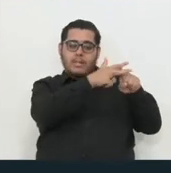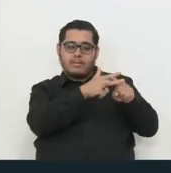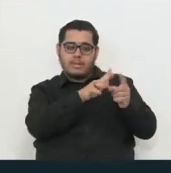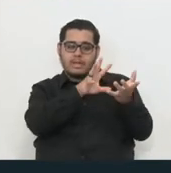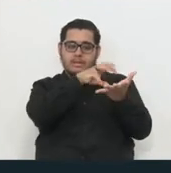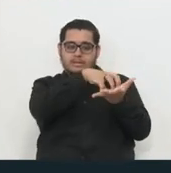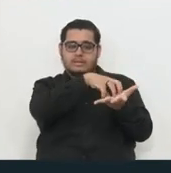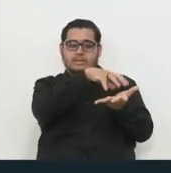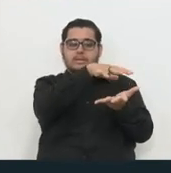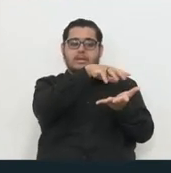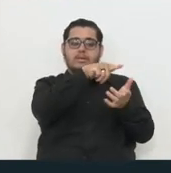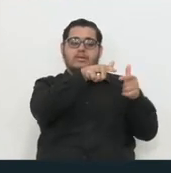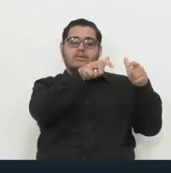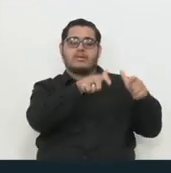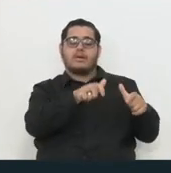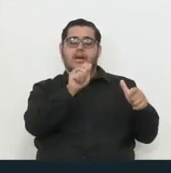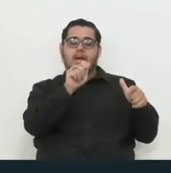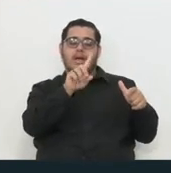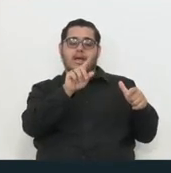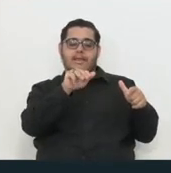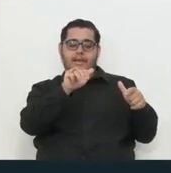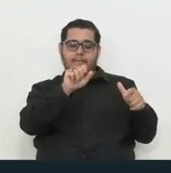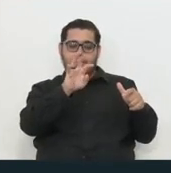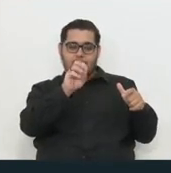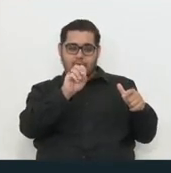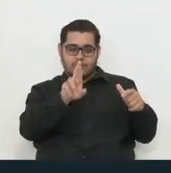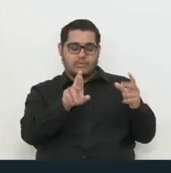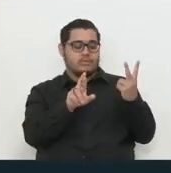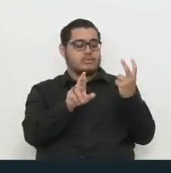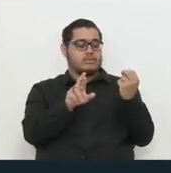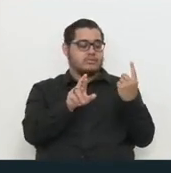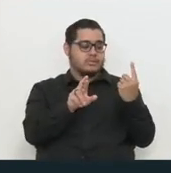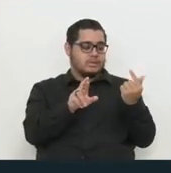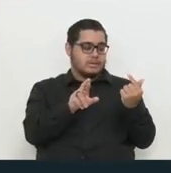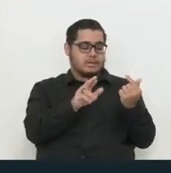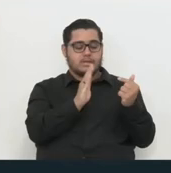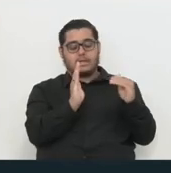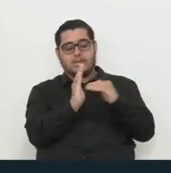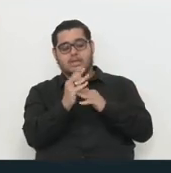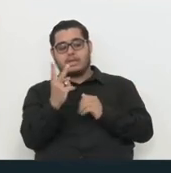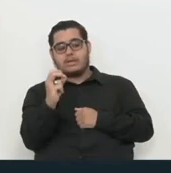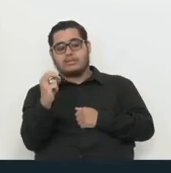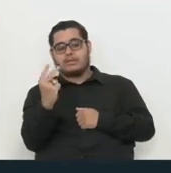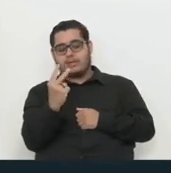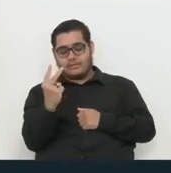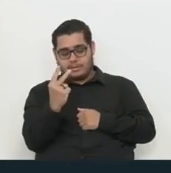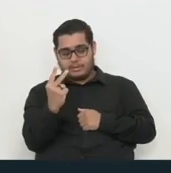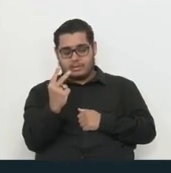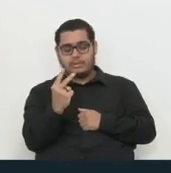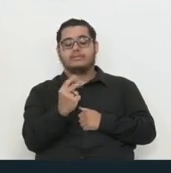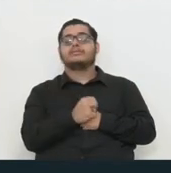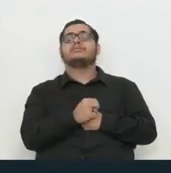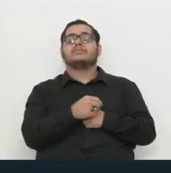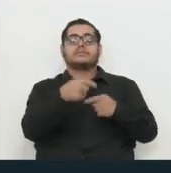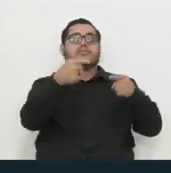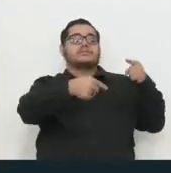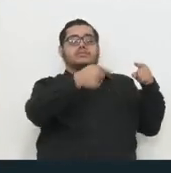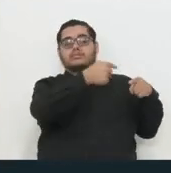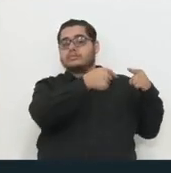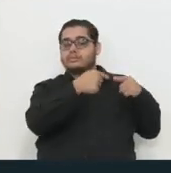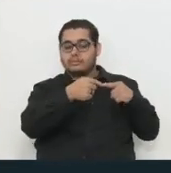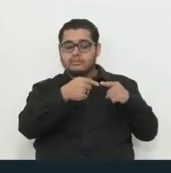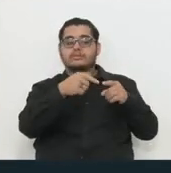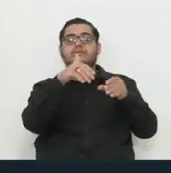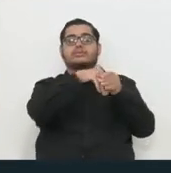Adamastor no período de 2017 a 2022 autor vereador de Souza em discussão encerrada a